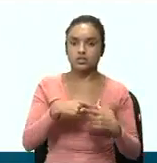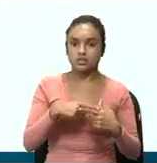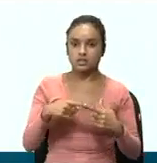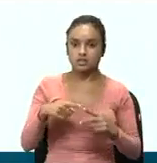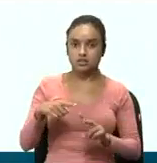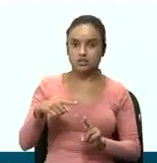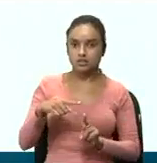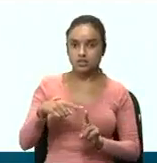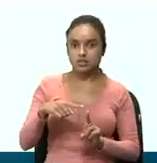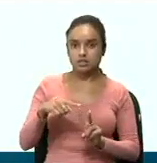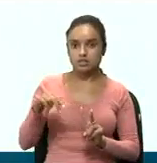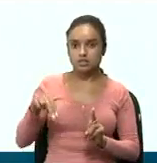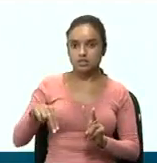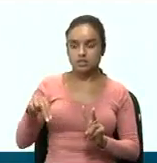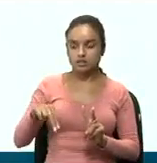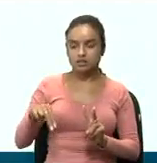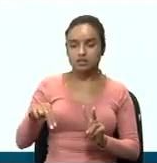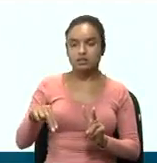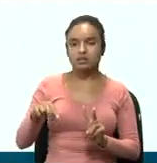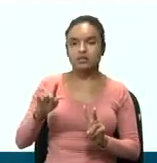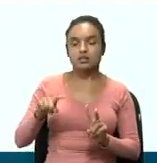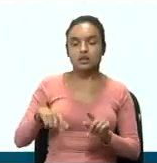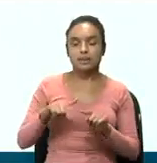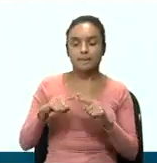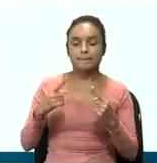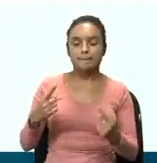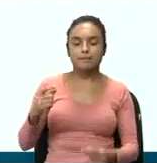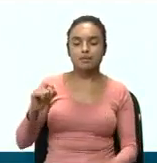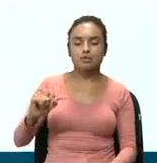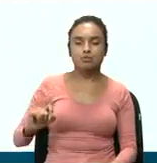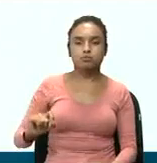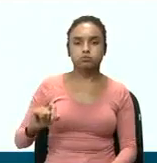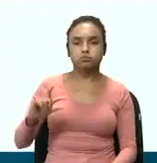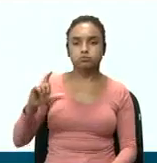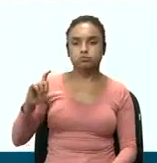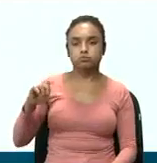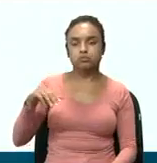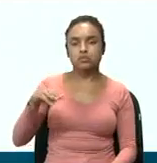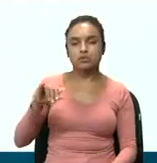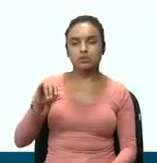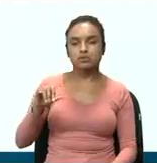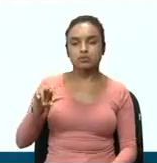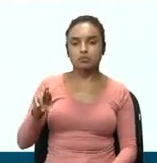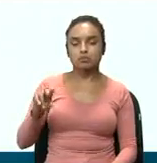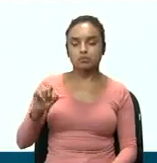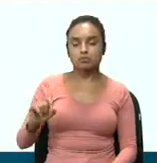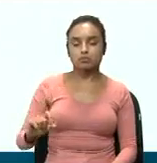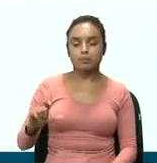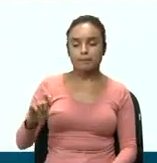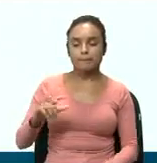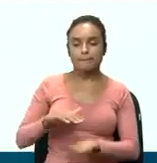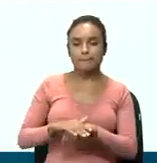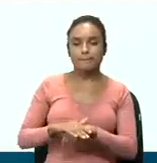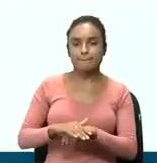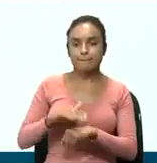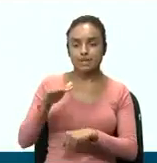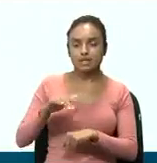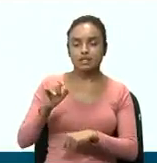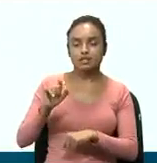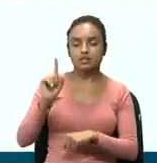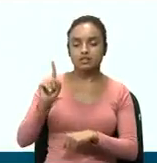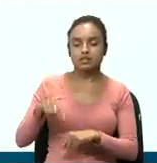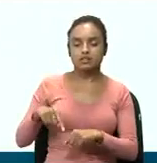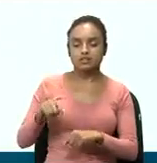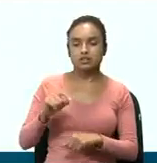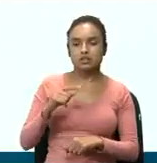n, acaba sendo maior que a série de de